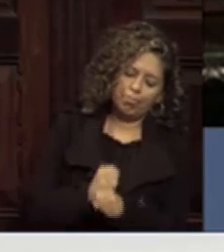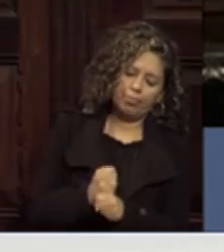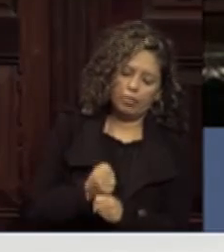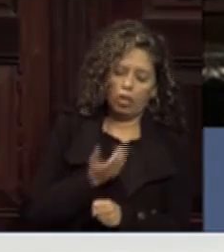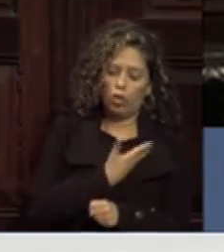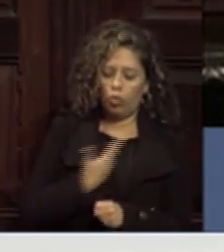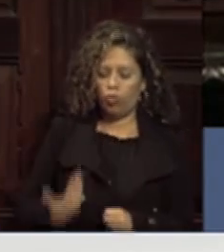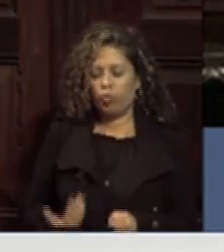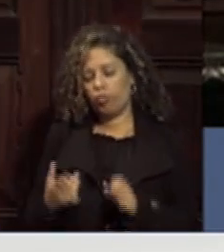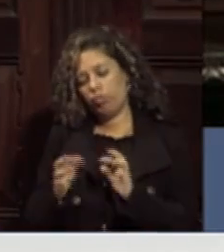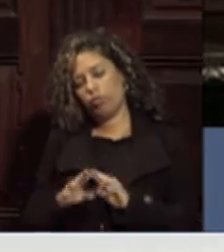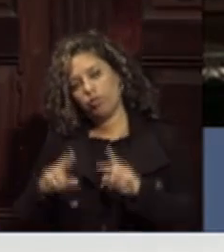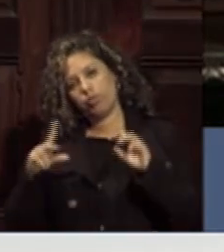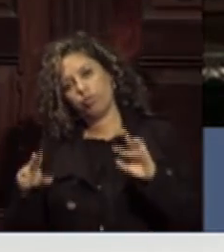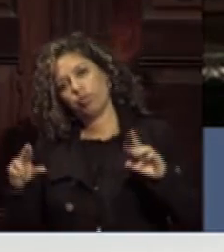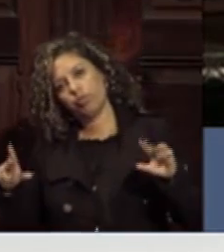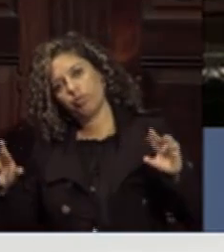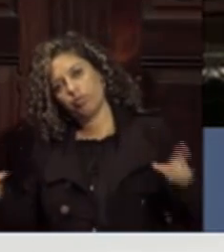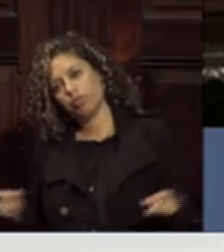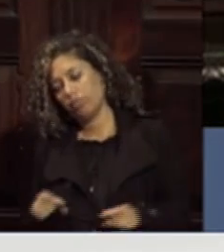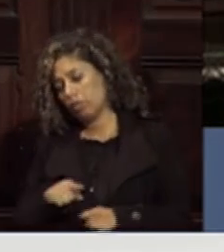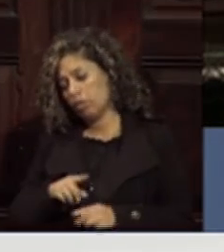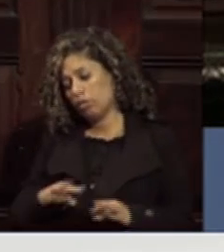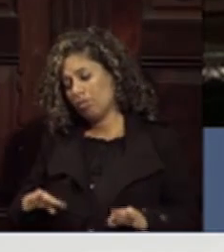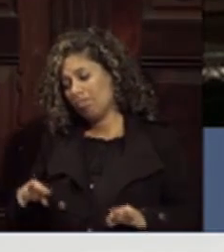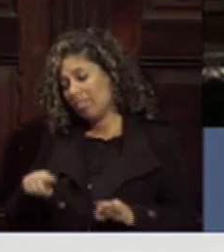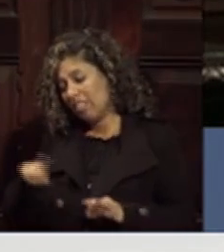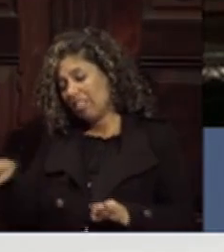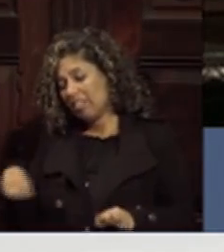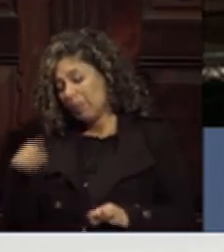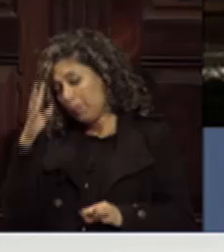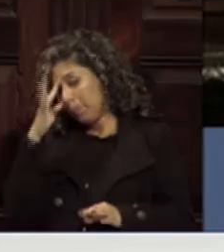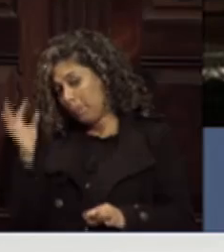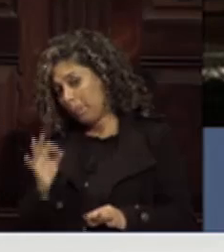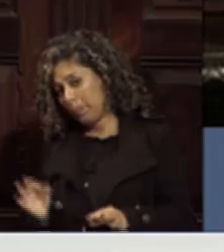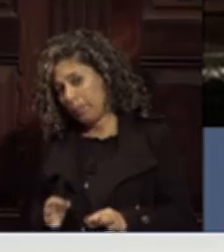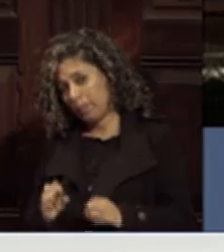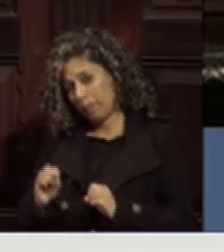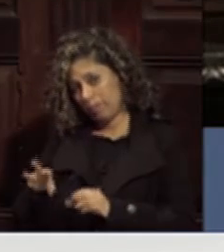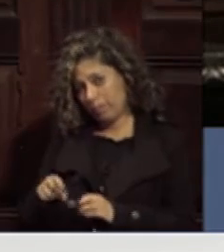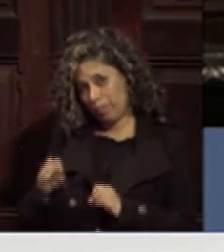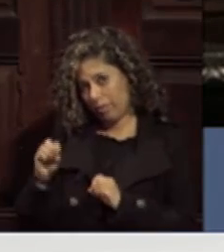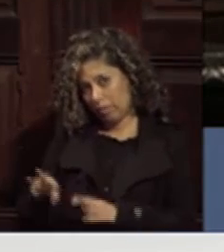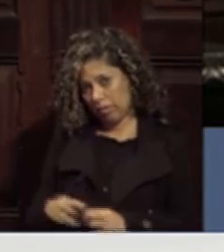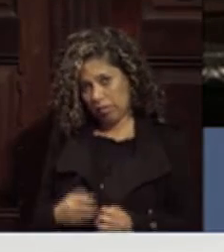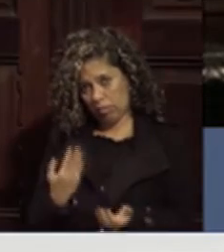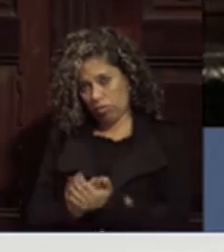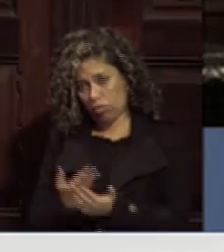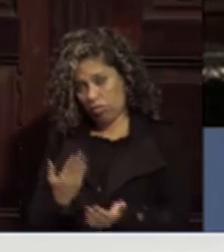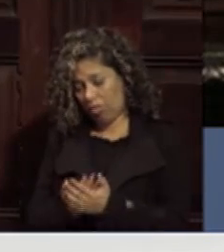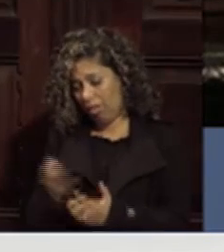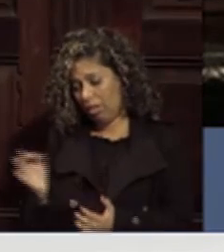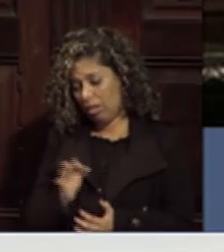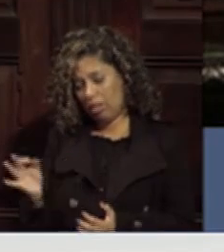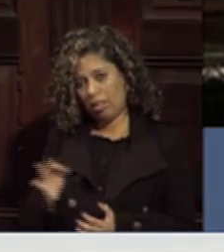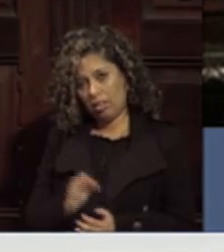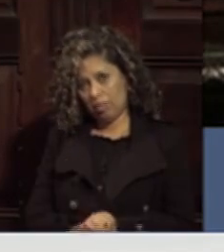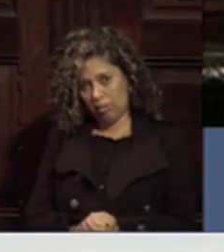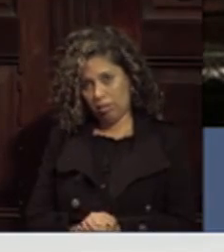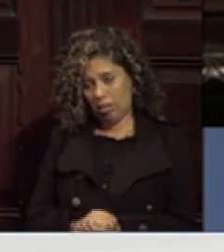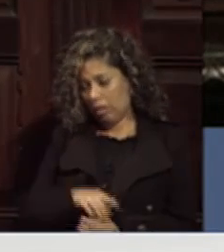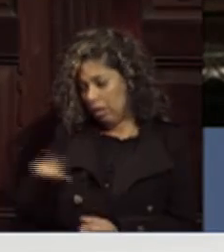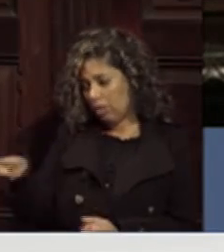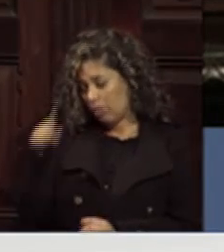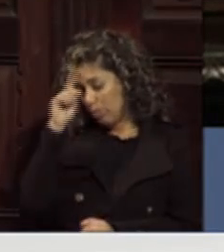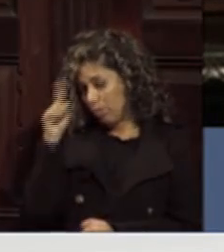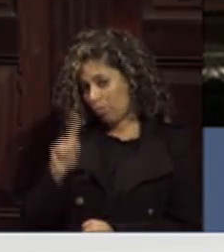de educação não conseguem conceber que educação é uma política de Estado, não é uma política de governo. Educação é